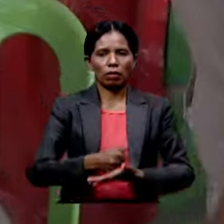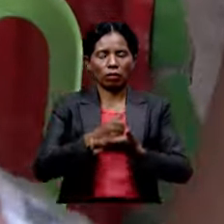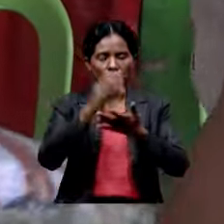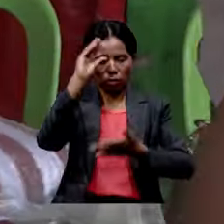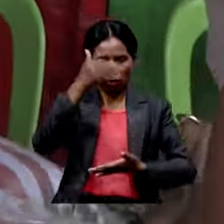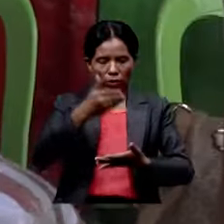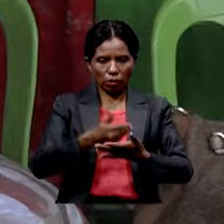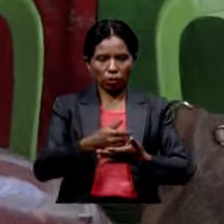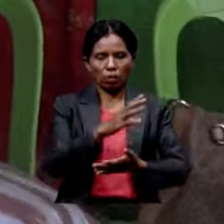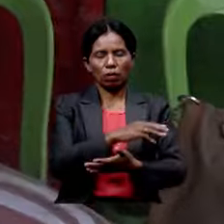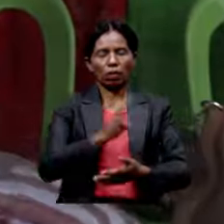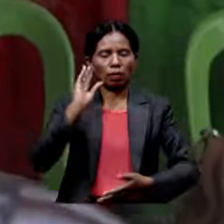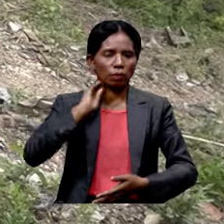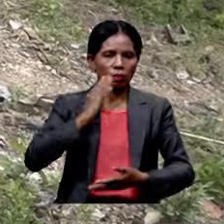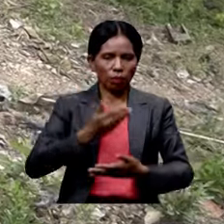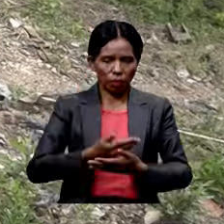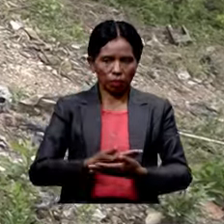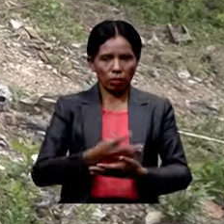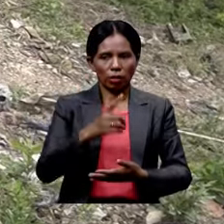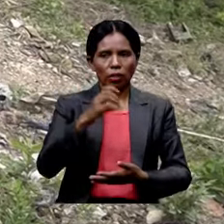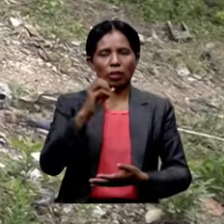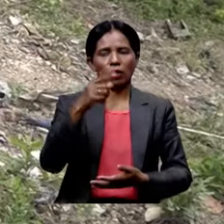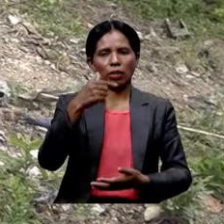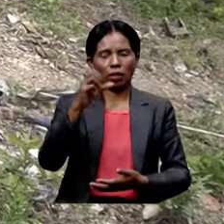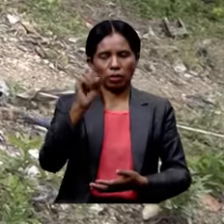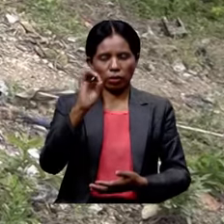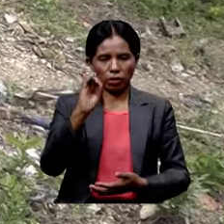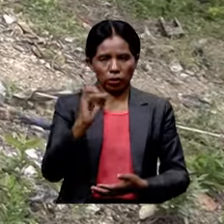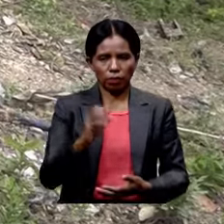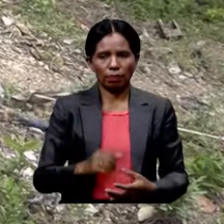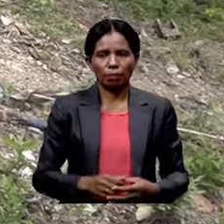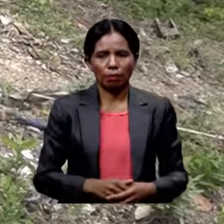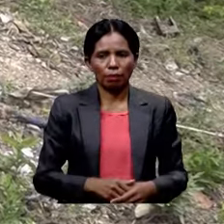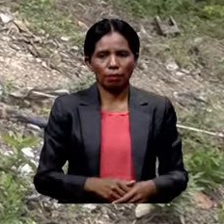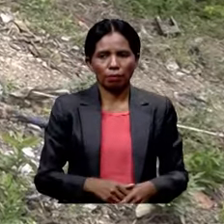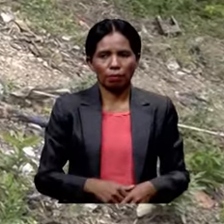Oan, ho Be Oan de Gracio. Helga Talo, Freire Nascimento, GMN.